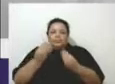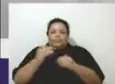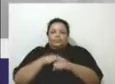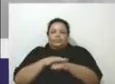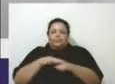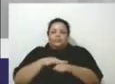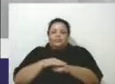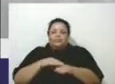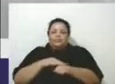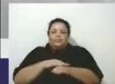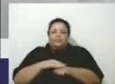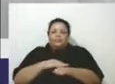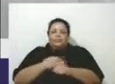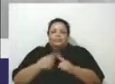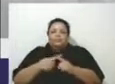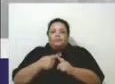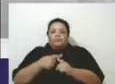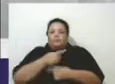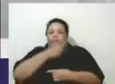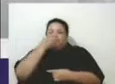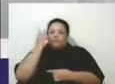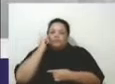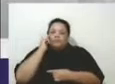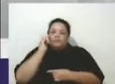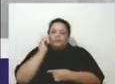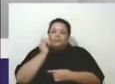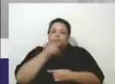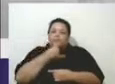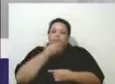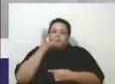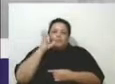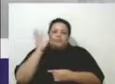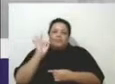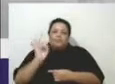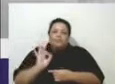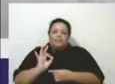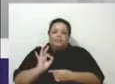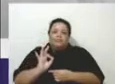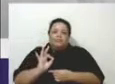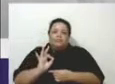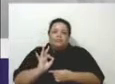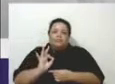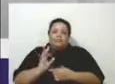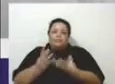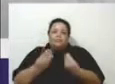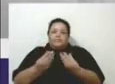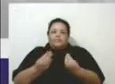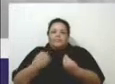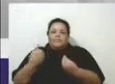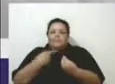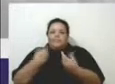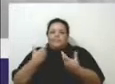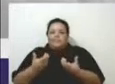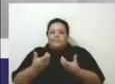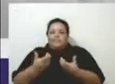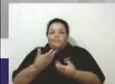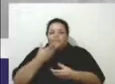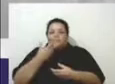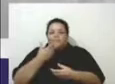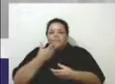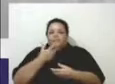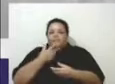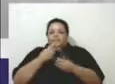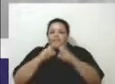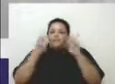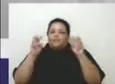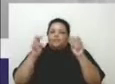né porque as pessoas Infelizmente ainda não entendem eh muito do que a gente quer passar sobre maus tratos mas é